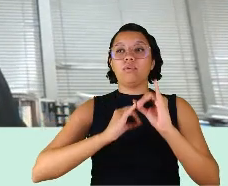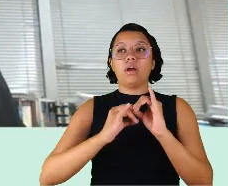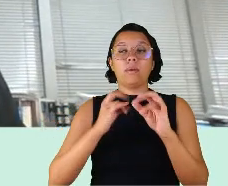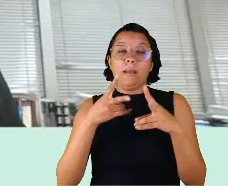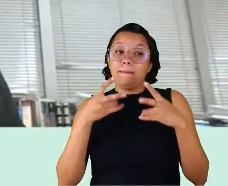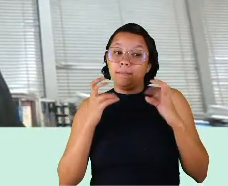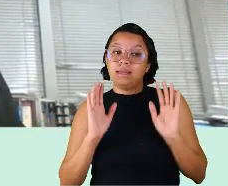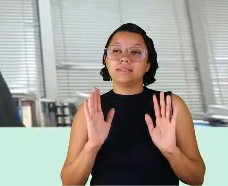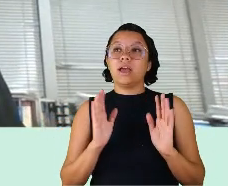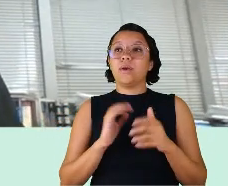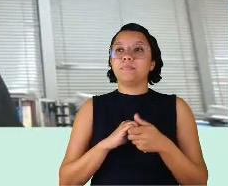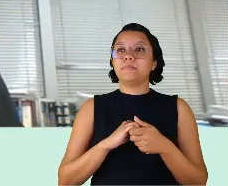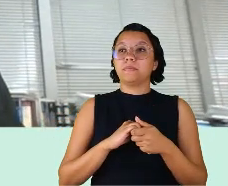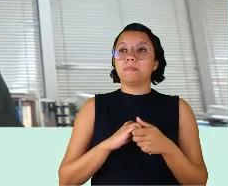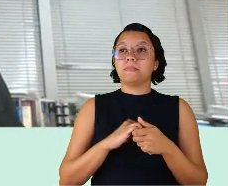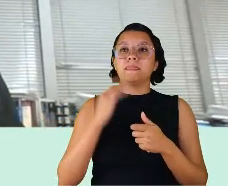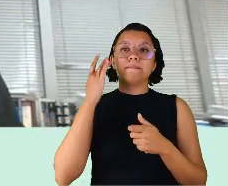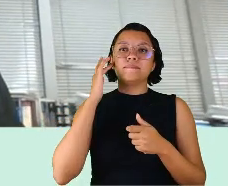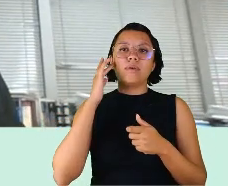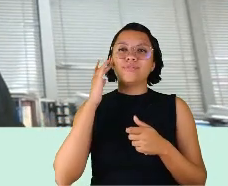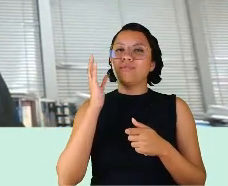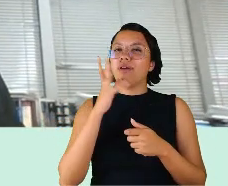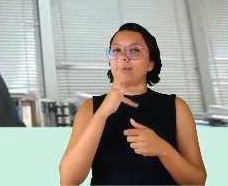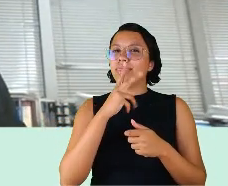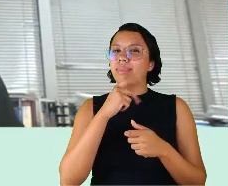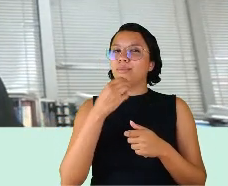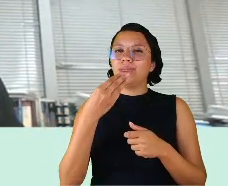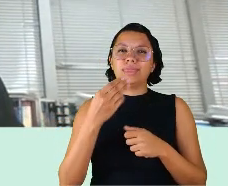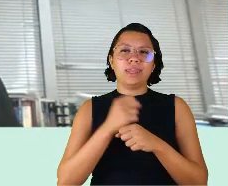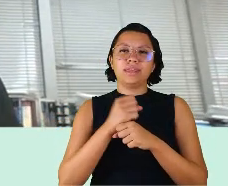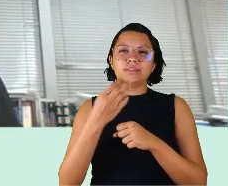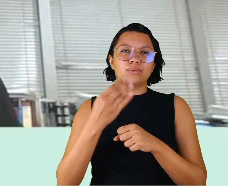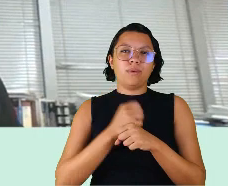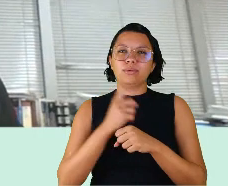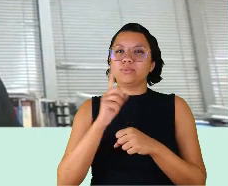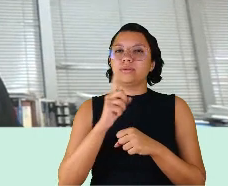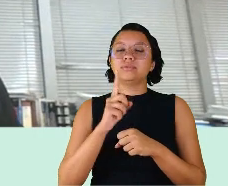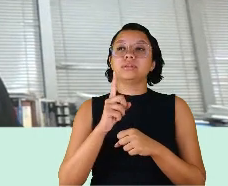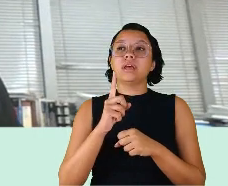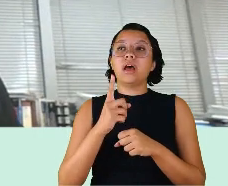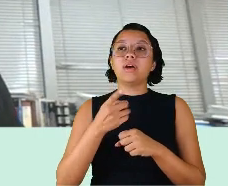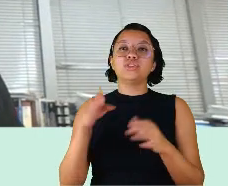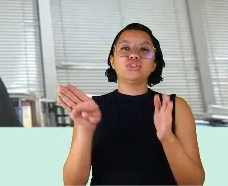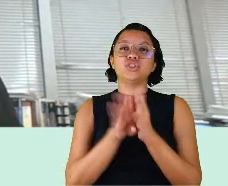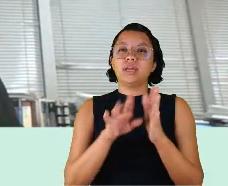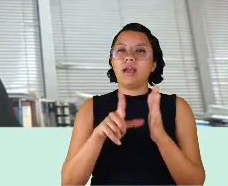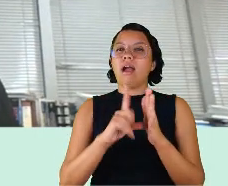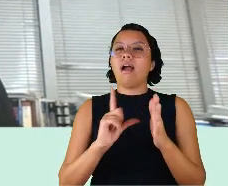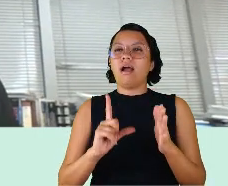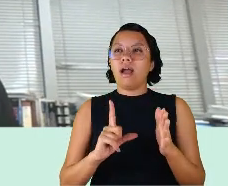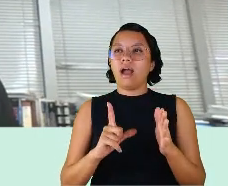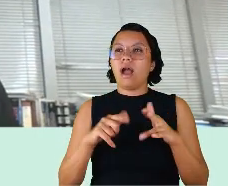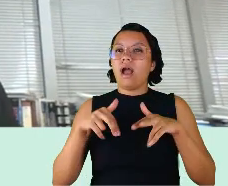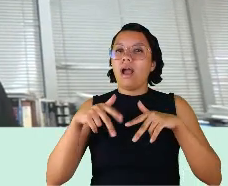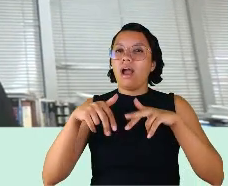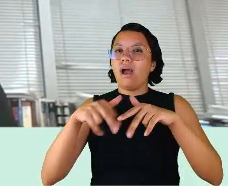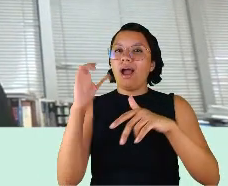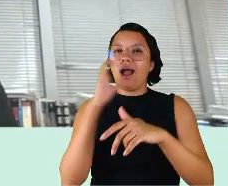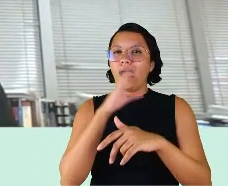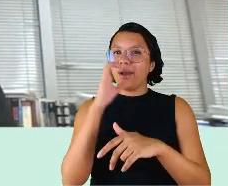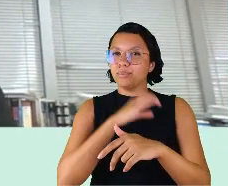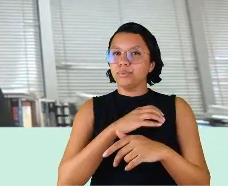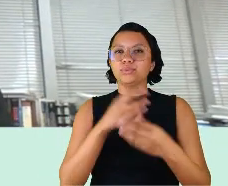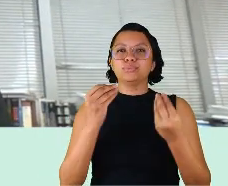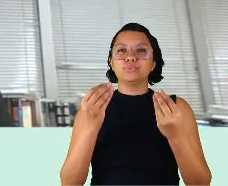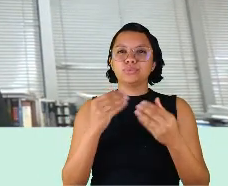esteja completamente equivocado. Mas eu acho que nem vai demorar 3 ou 4 anos, eu acho que isso vem antes. Nós estamos andando muito rápido,